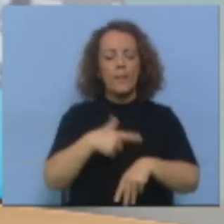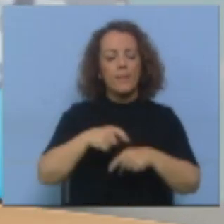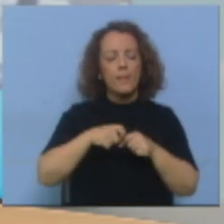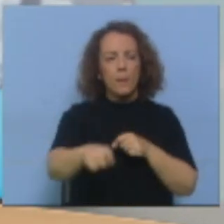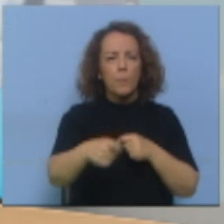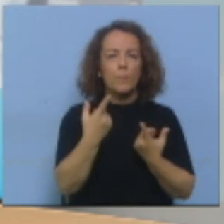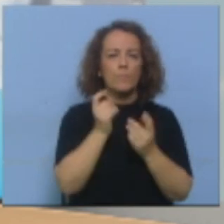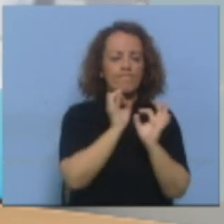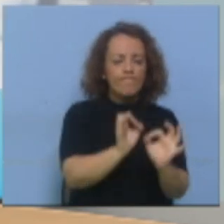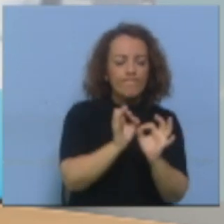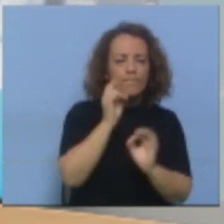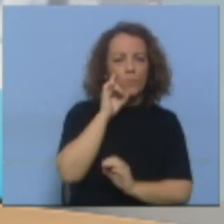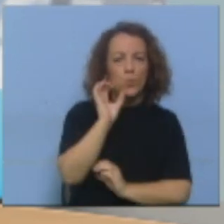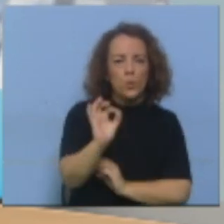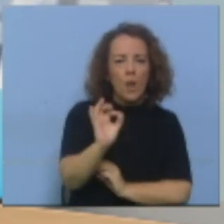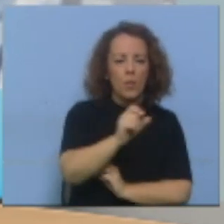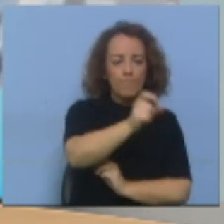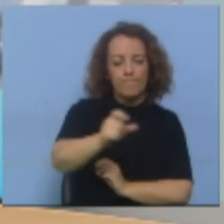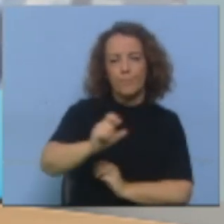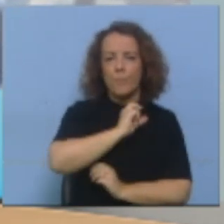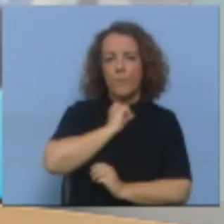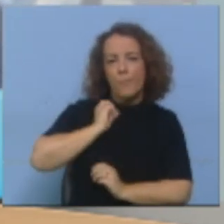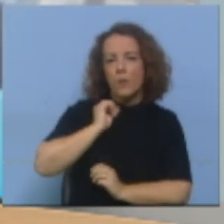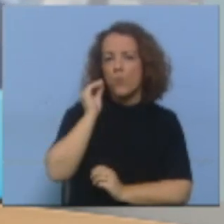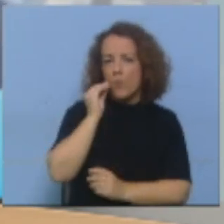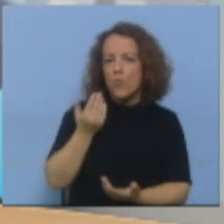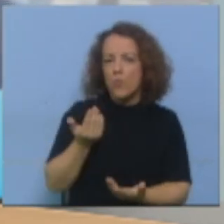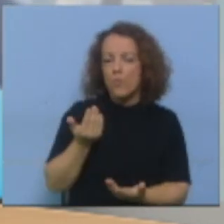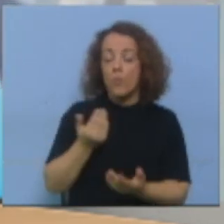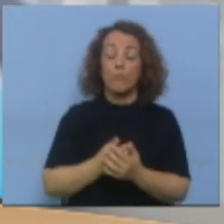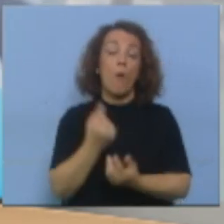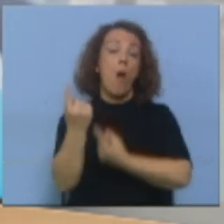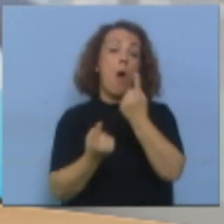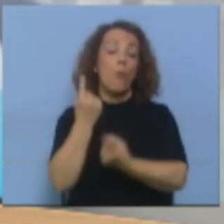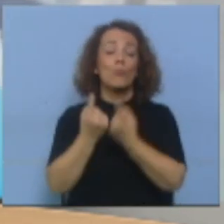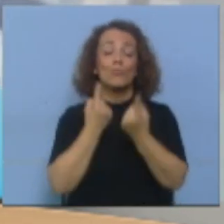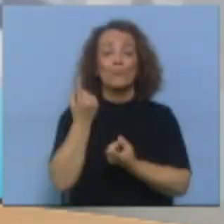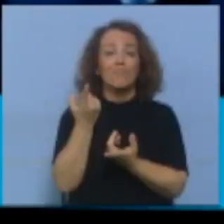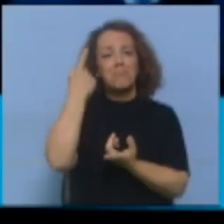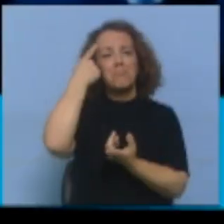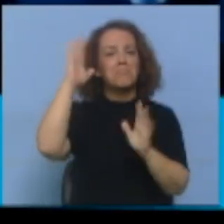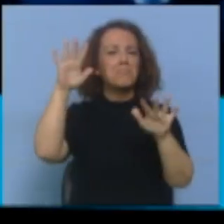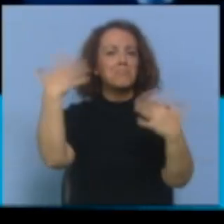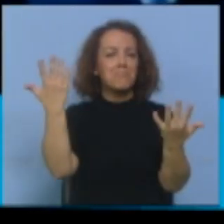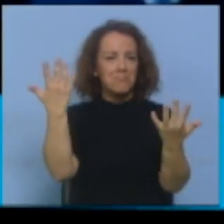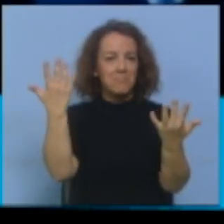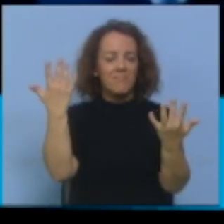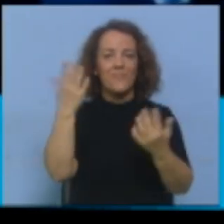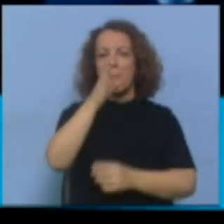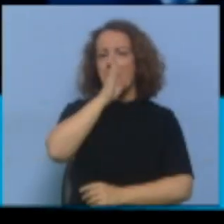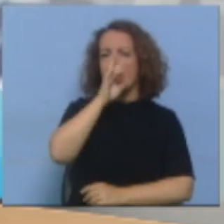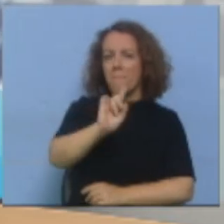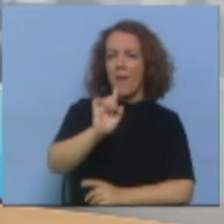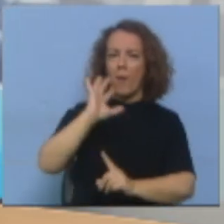É um tema que poderemos, se calhar, não pensar nele, pelo menos, enfim, quem não anda nos ambientes dos conventos ou